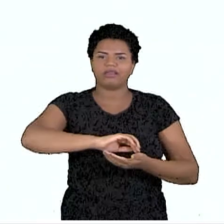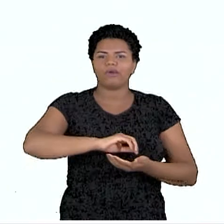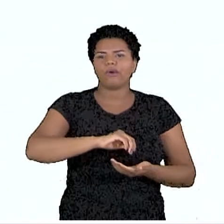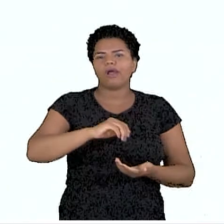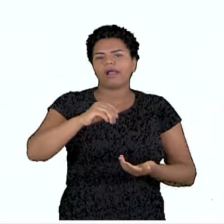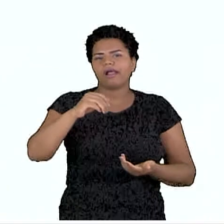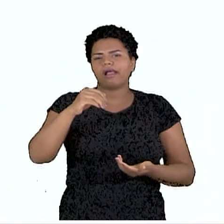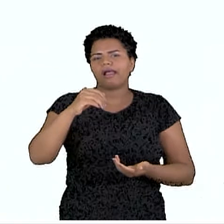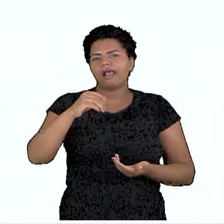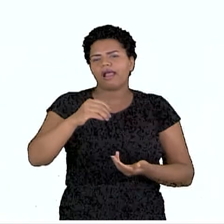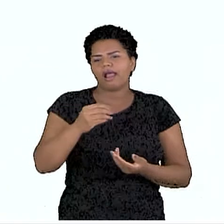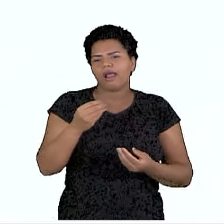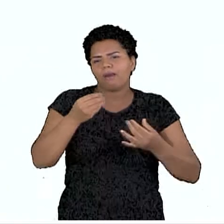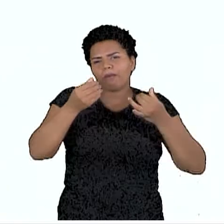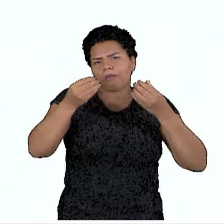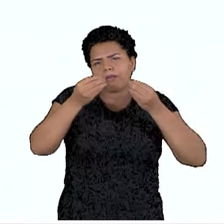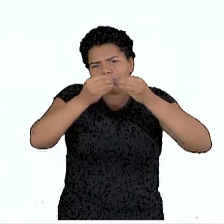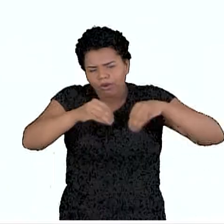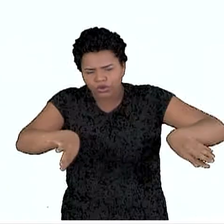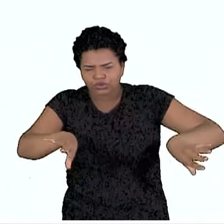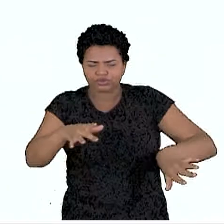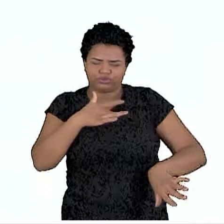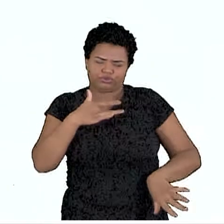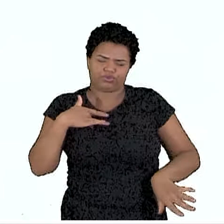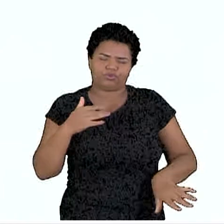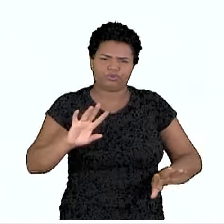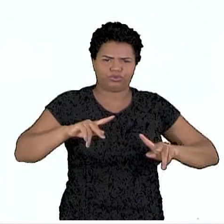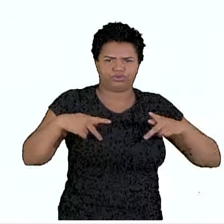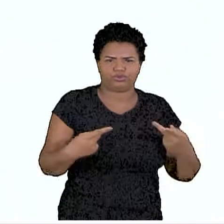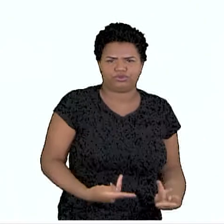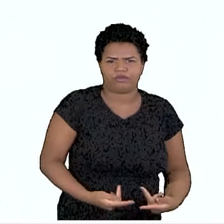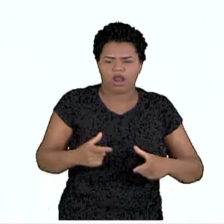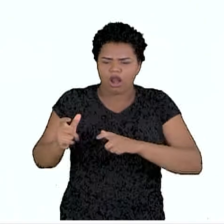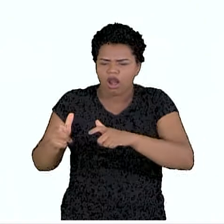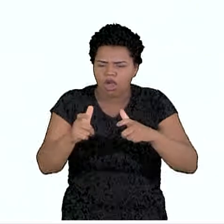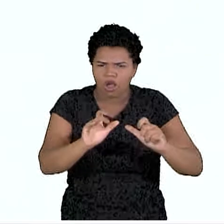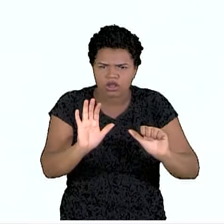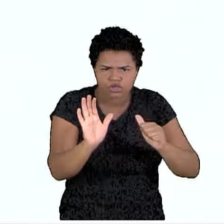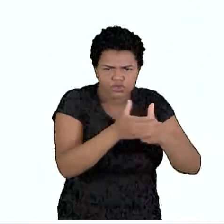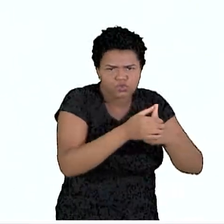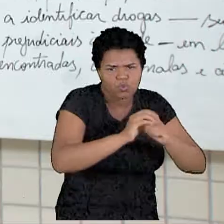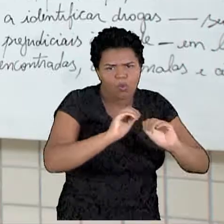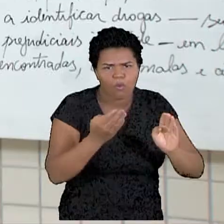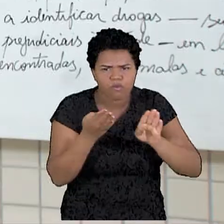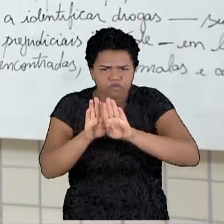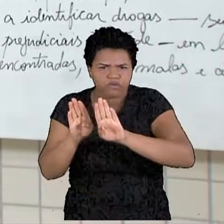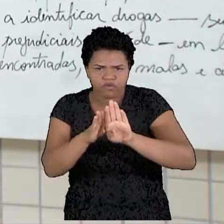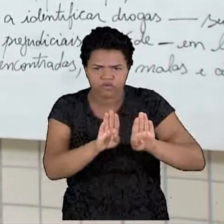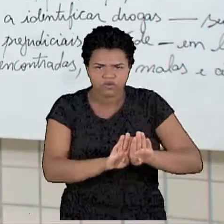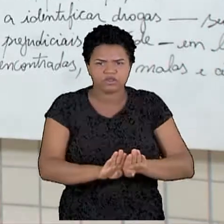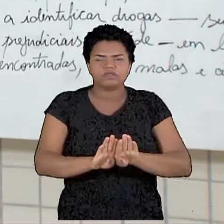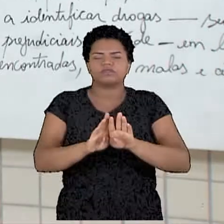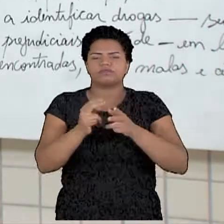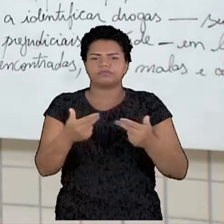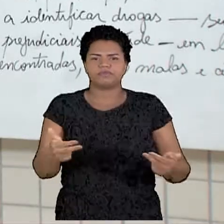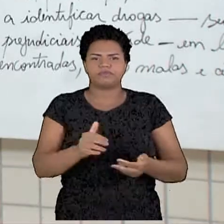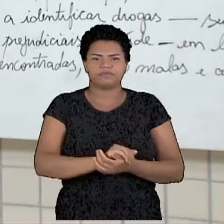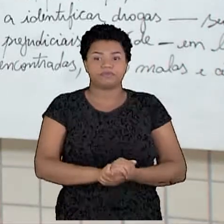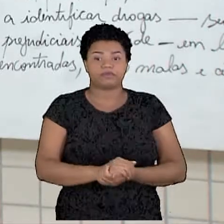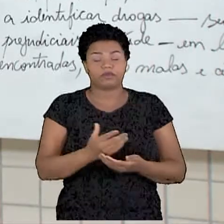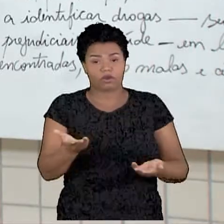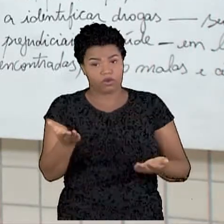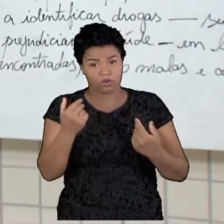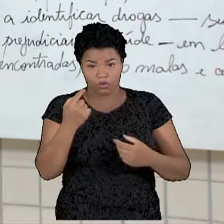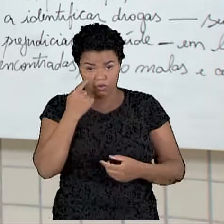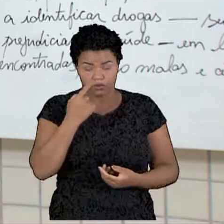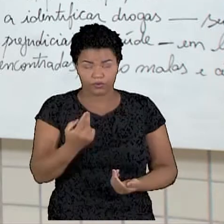humana em lugares difíceis, escondidos ou fechados. Lá no seu roteiro, vamos aqui comigo agora, alunos. Lá